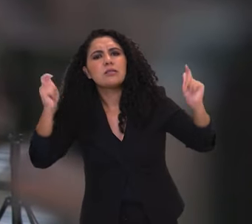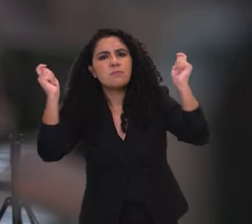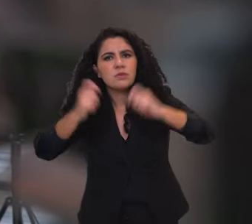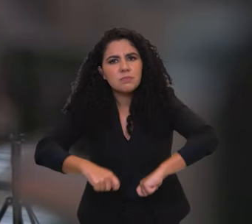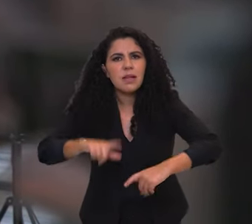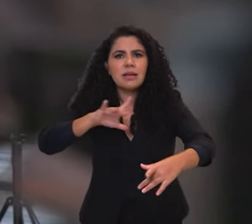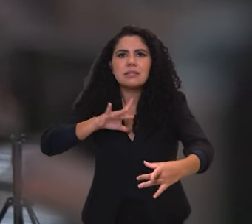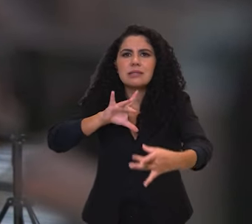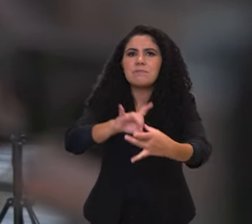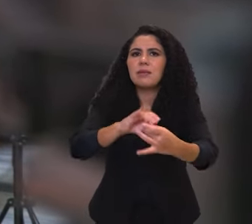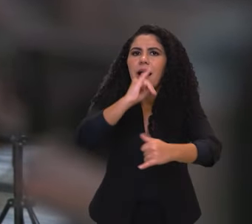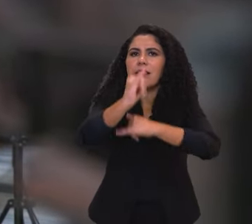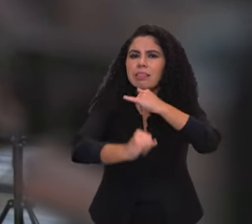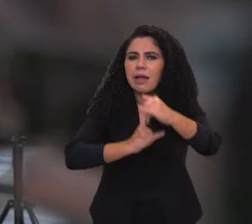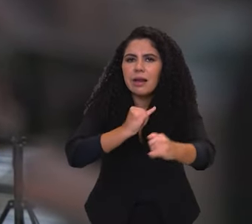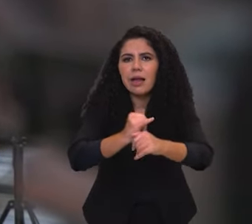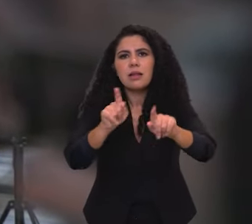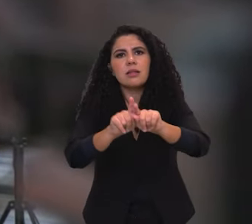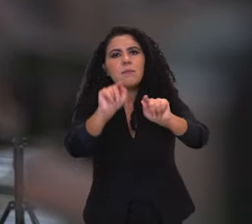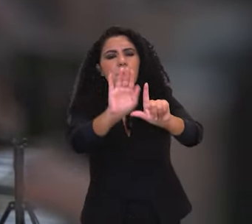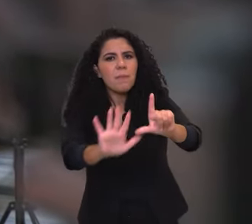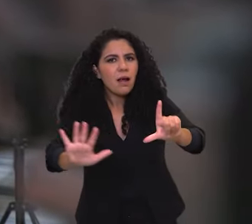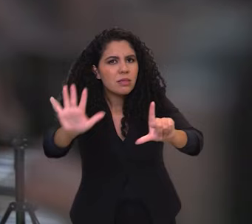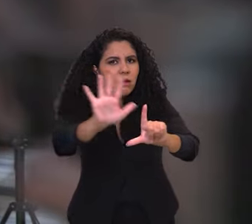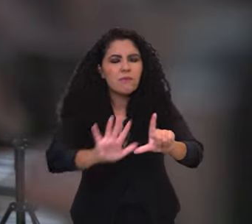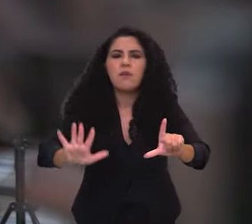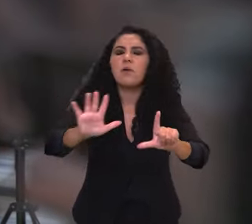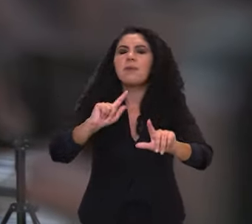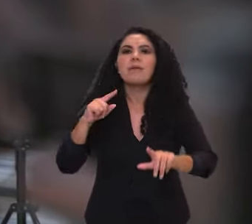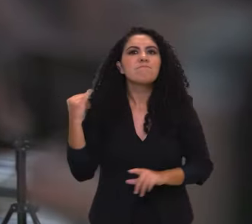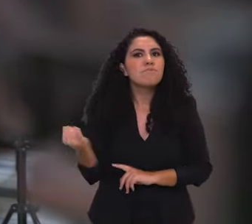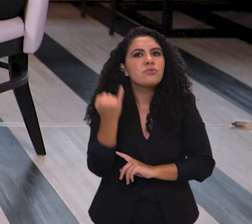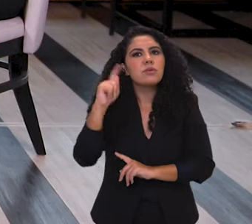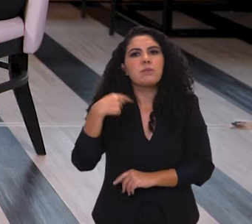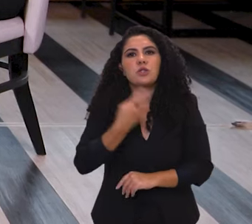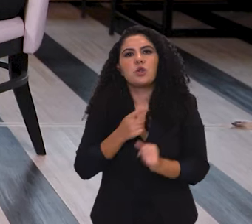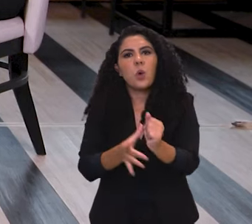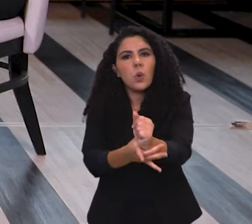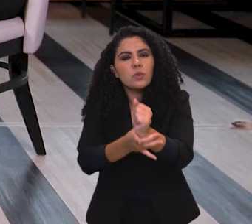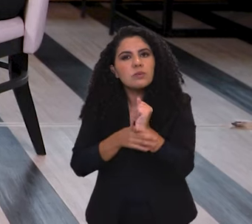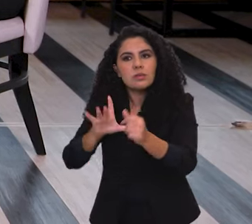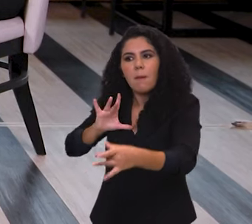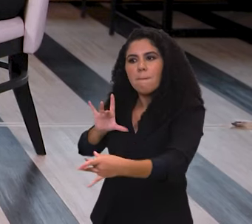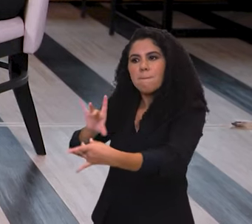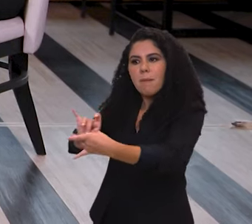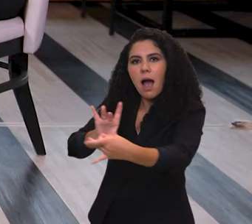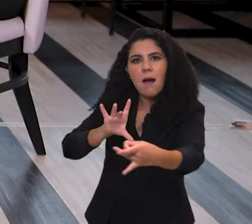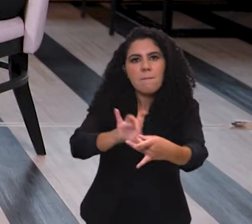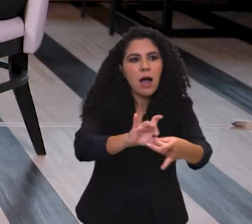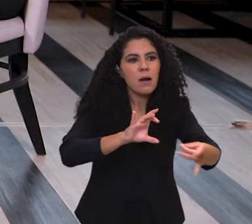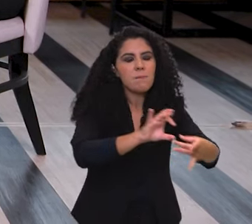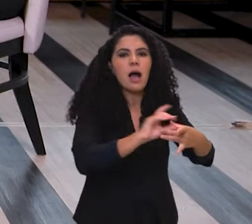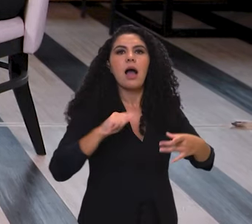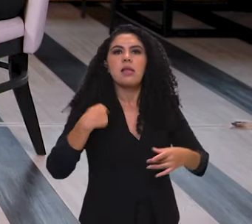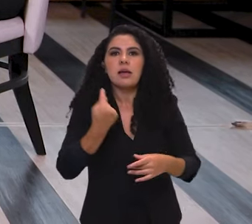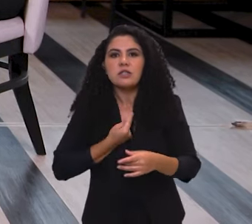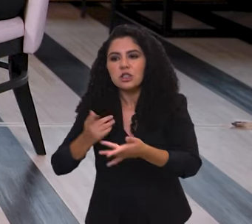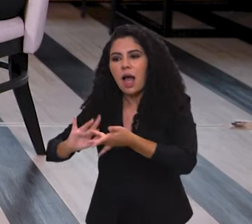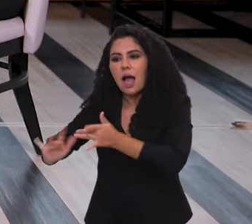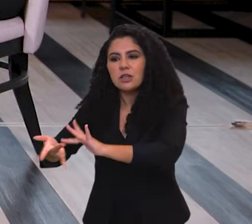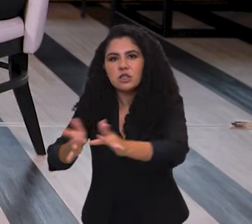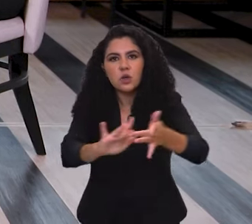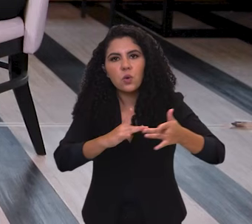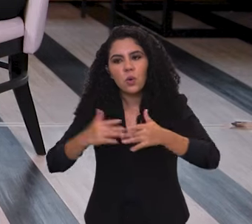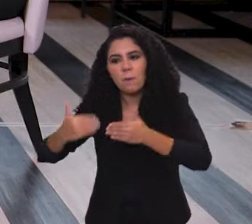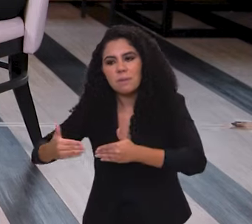com a internet, com as plataformas de comércio que a gente tem, é essencial que a gente garanta a conectividade. Então, a gente se articula com o Ministério das